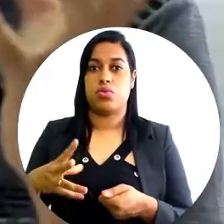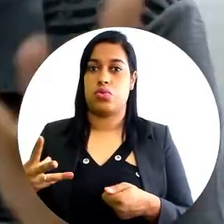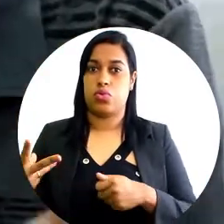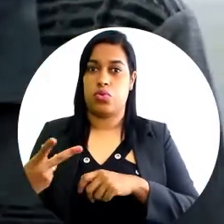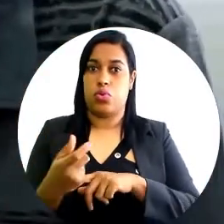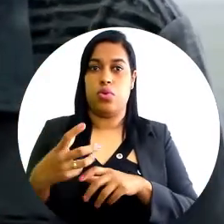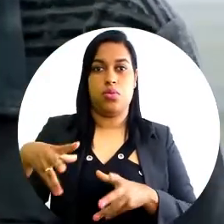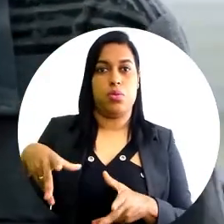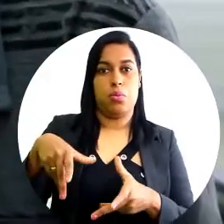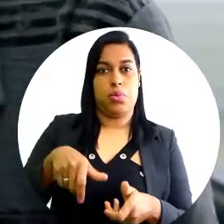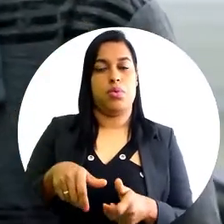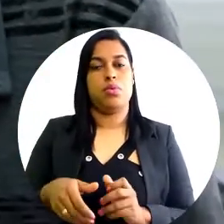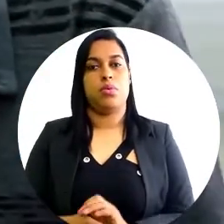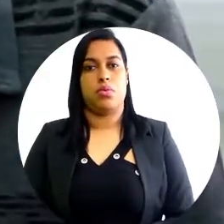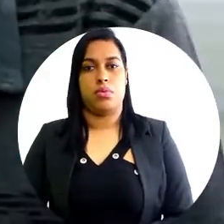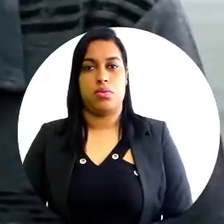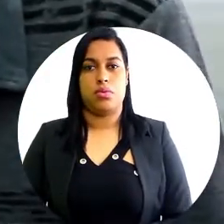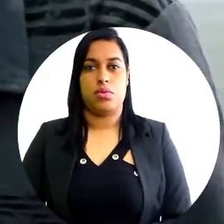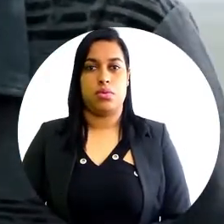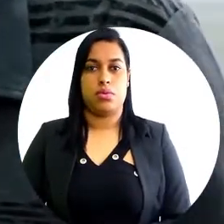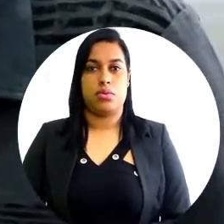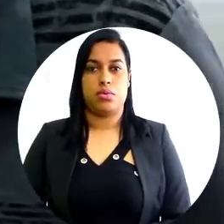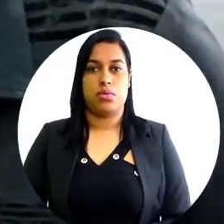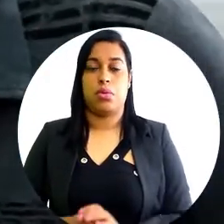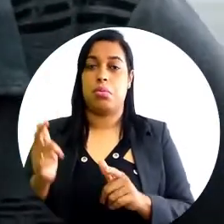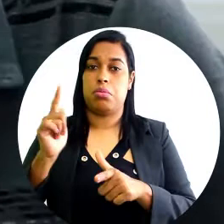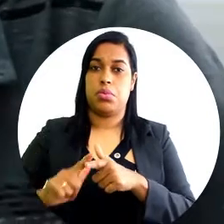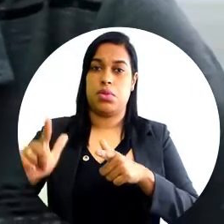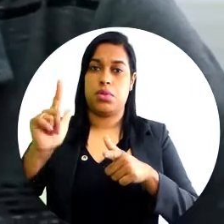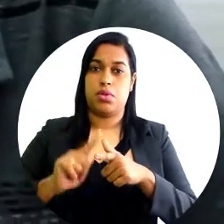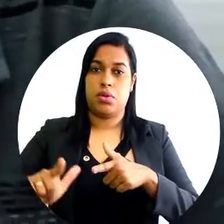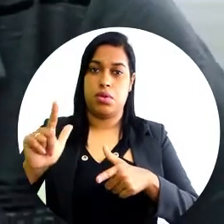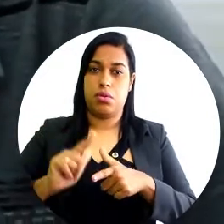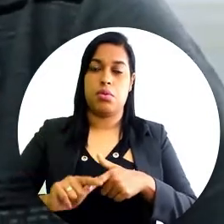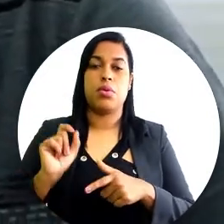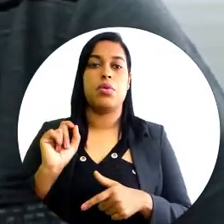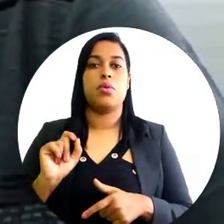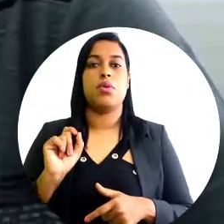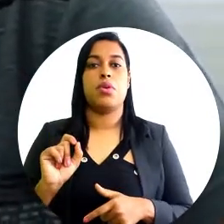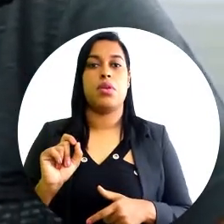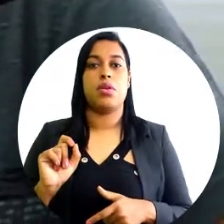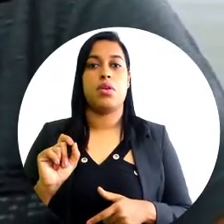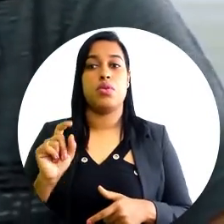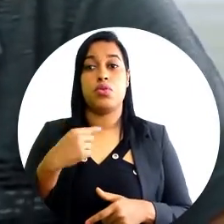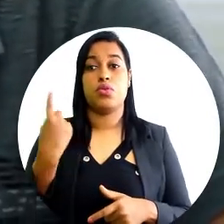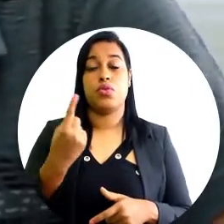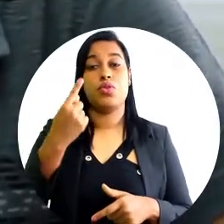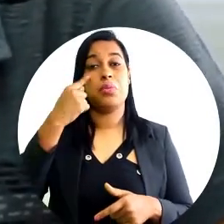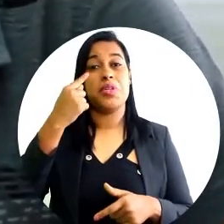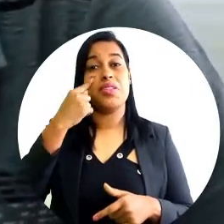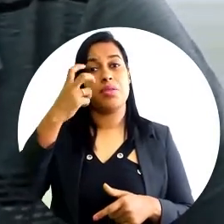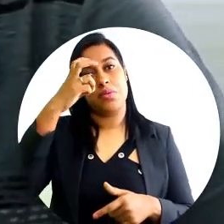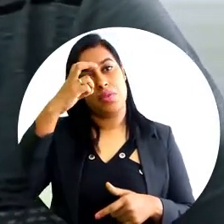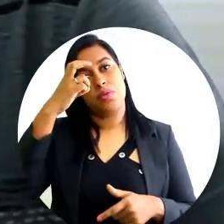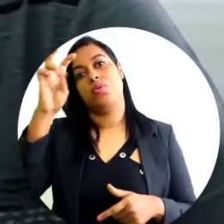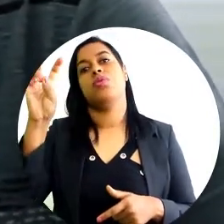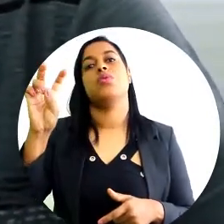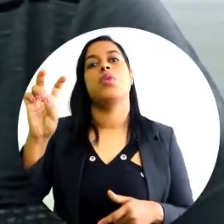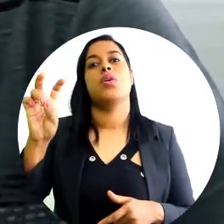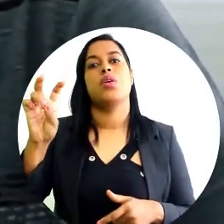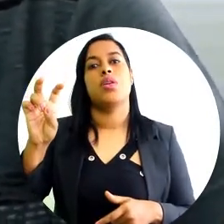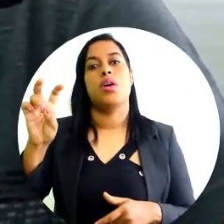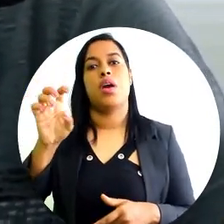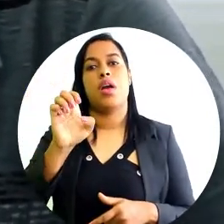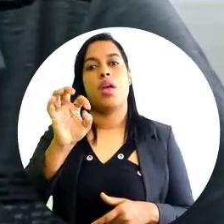do globo total, e passa a existir um problema quando nós pensamos a cultura